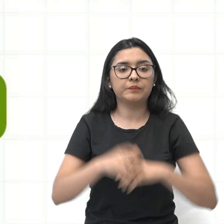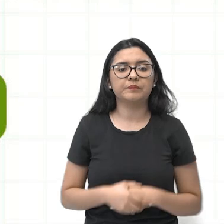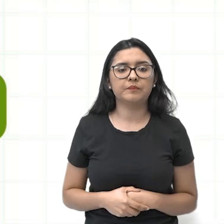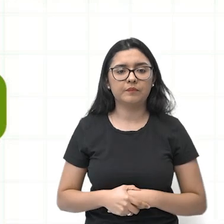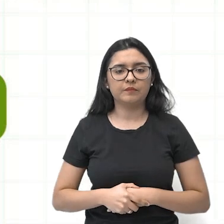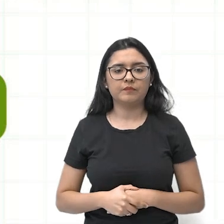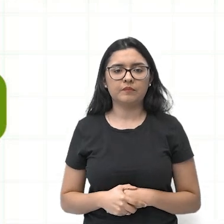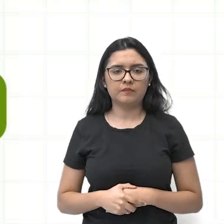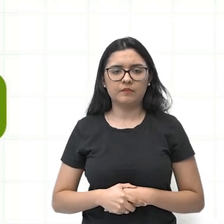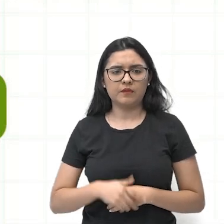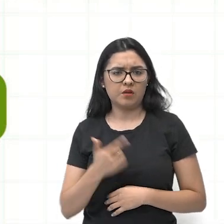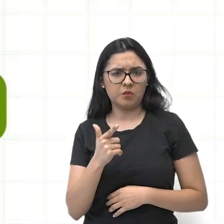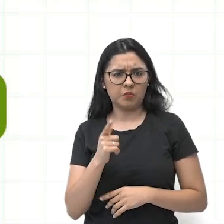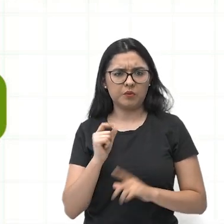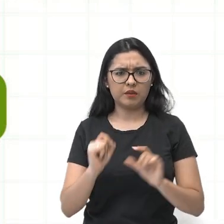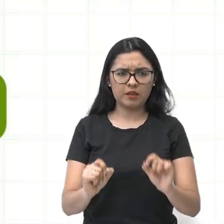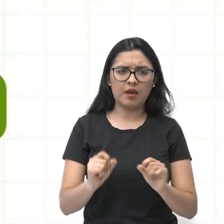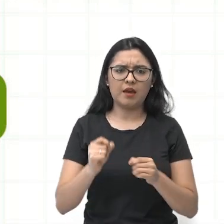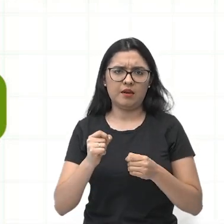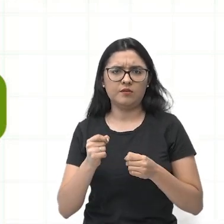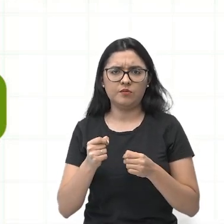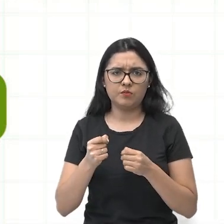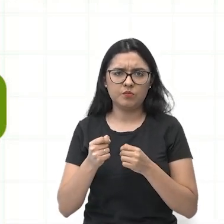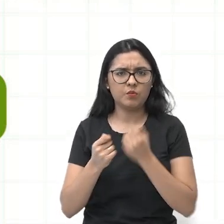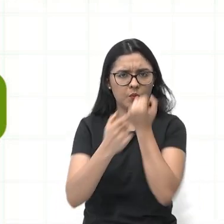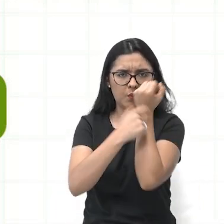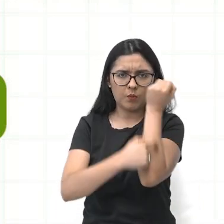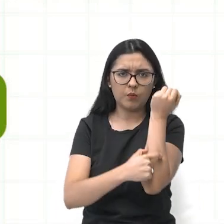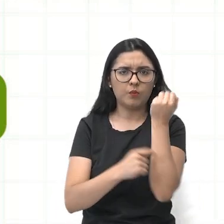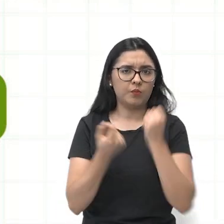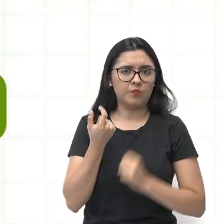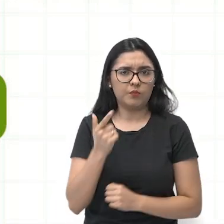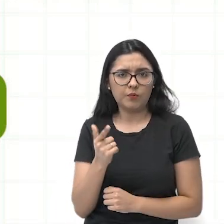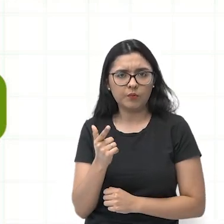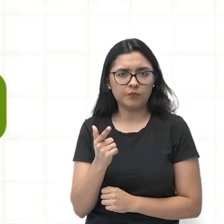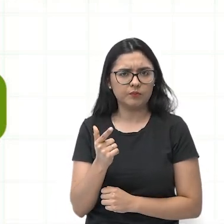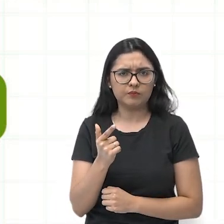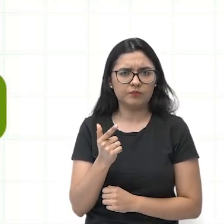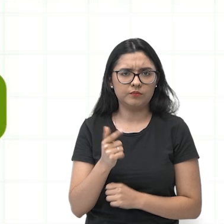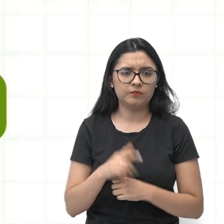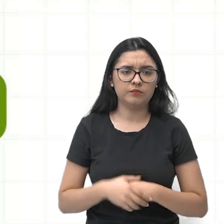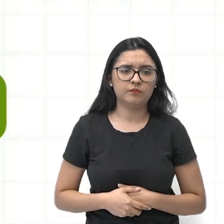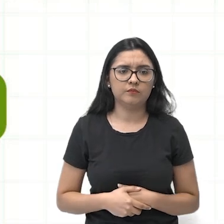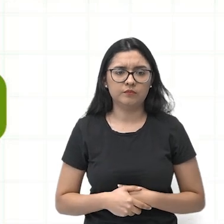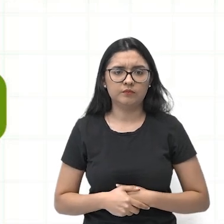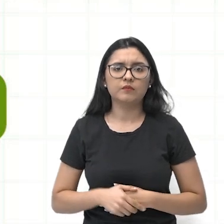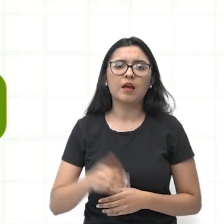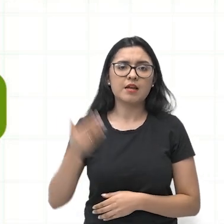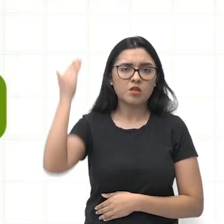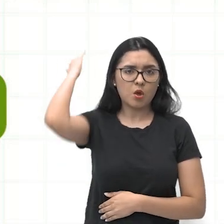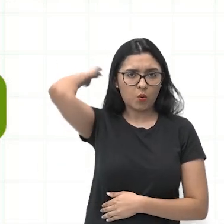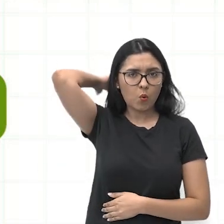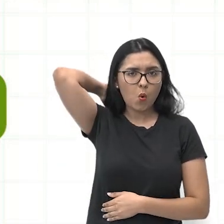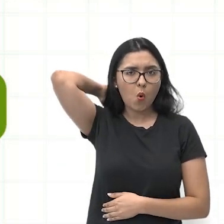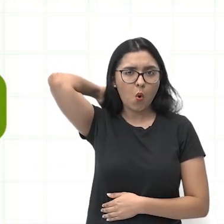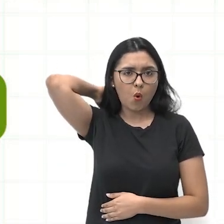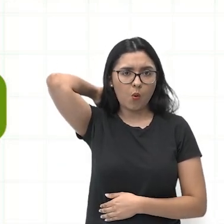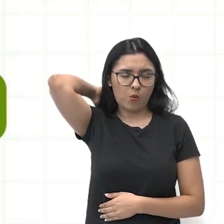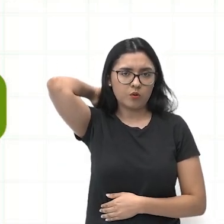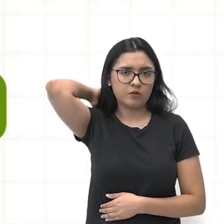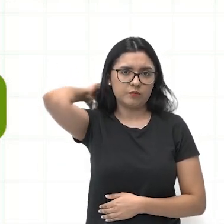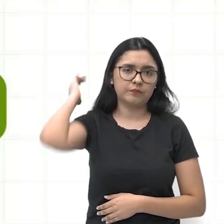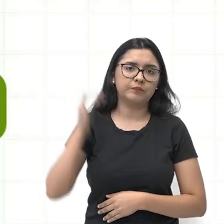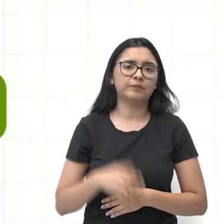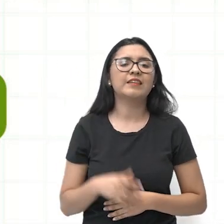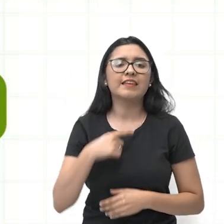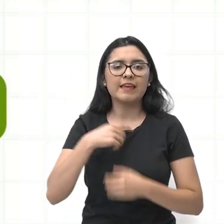Professora, eu não tenho isso não, professora. Eu não tenho isso daí, medula espinal. Pegue na sua costa, que se você